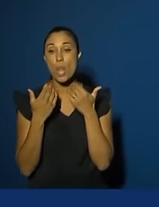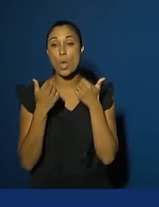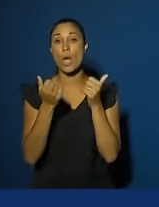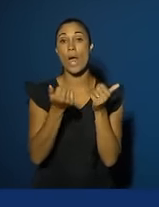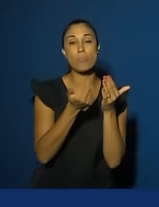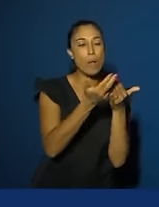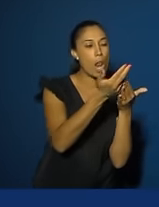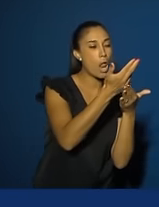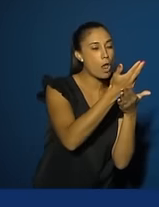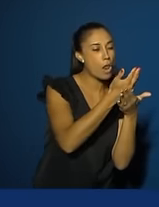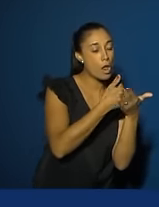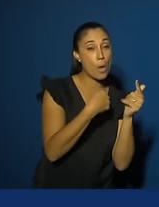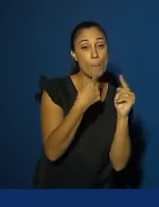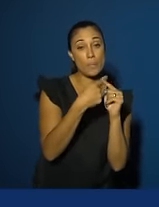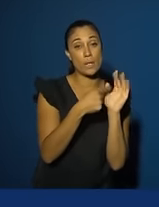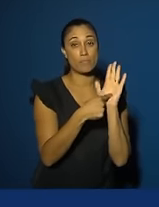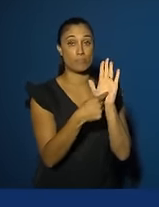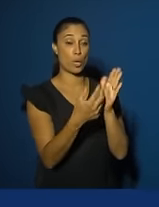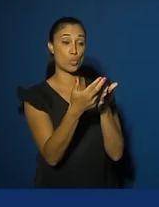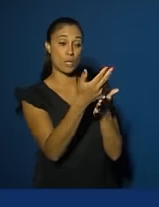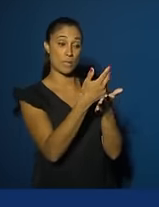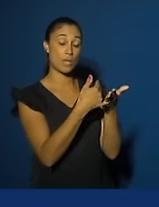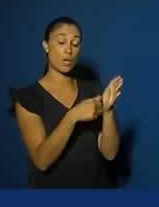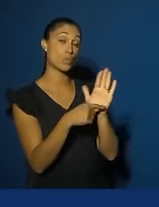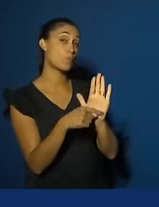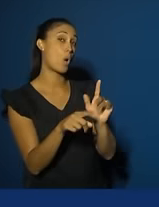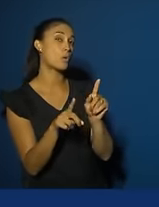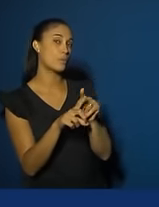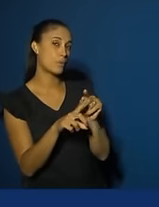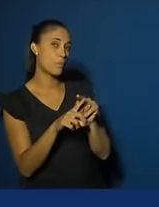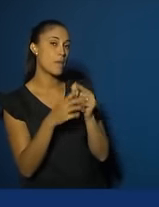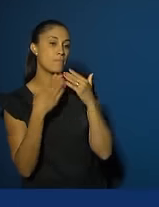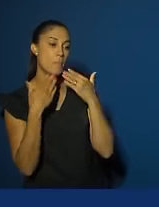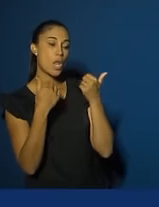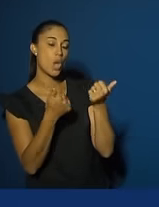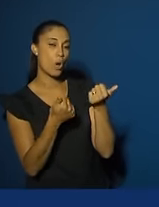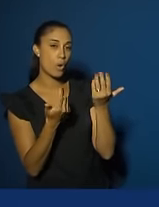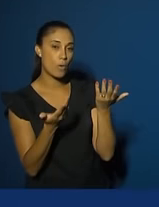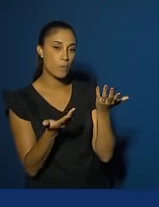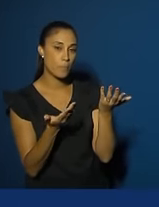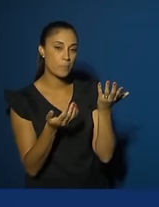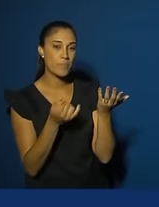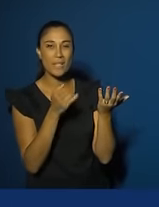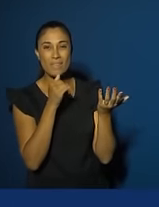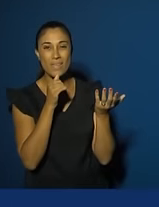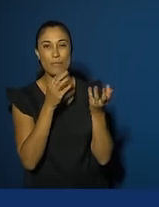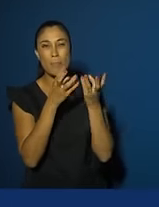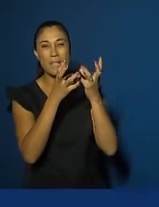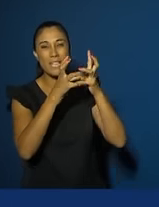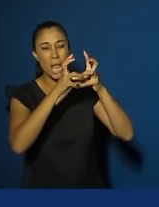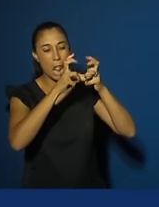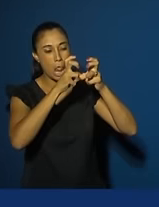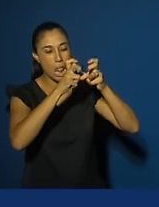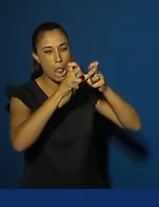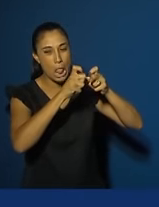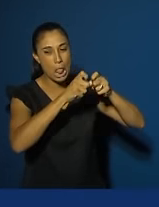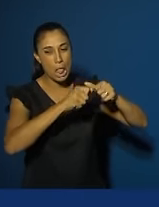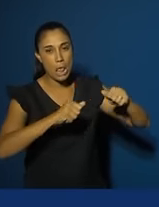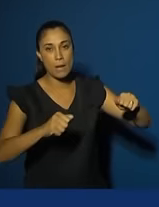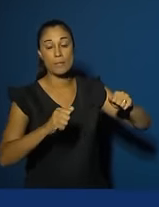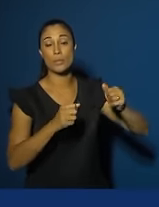desenhos porque os desenhos também não foram eh houve uma deterioração do dos